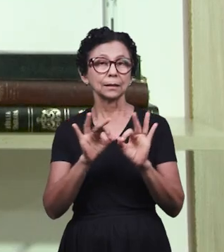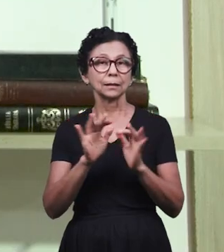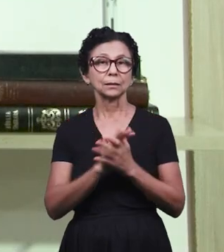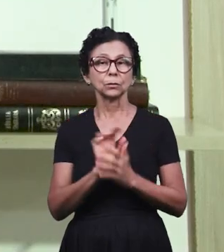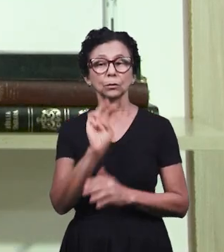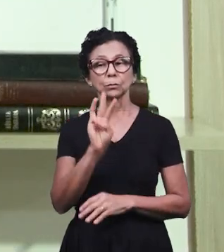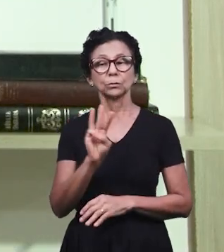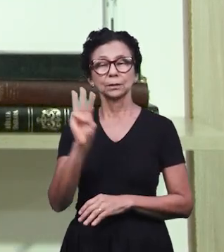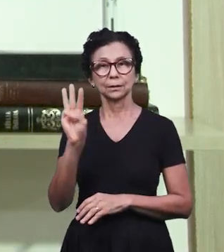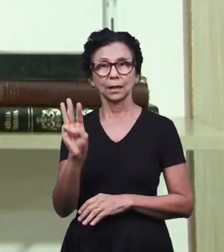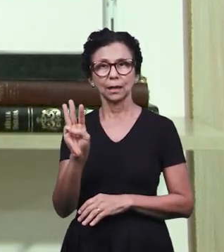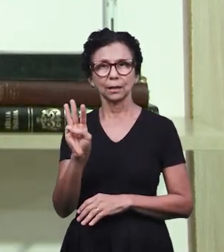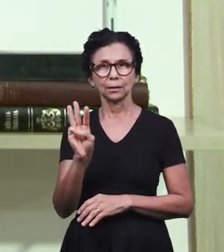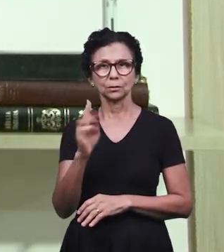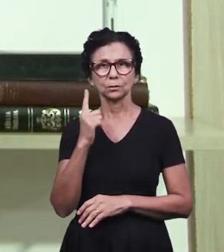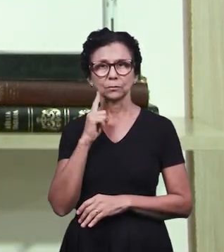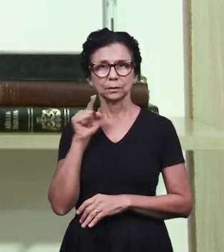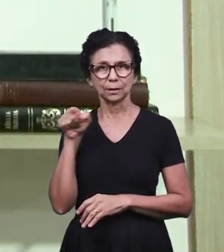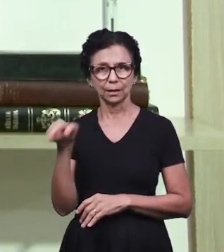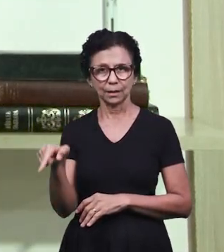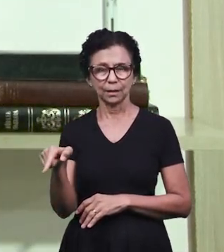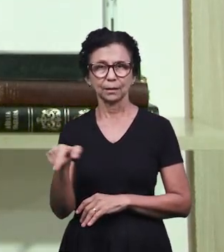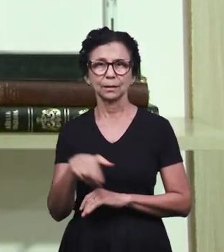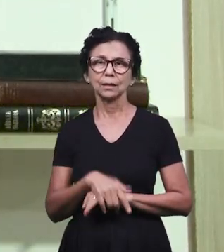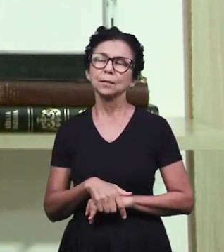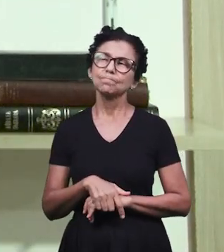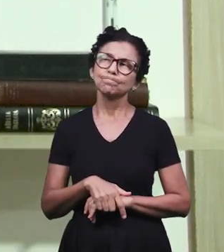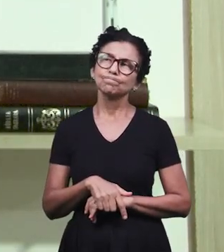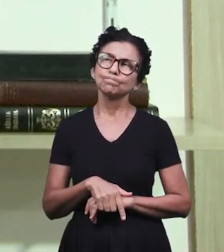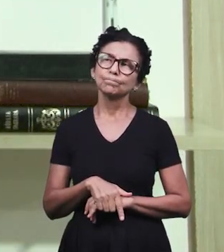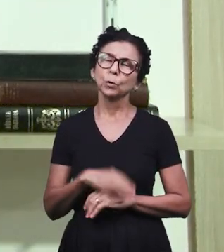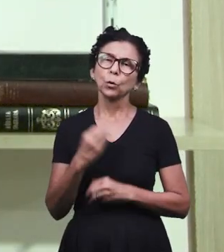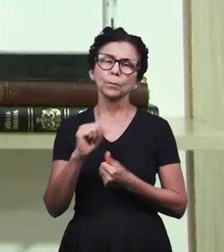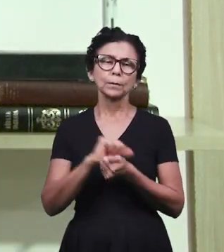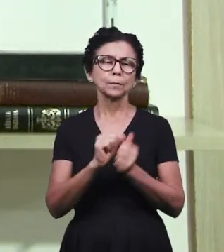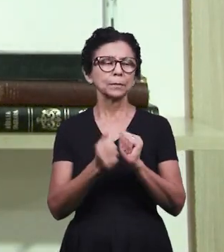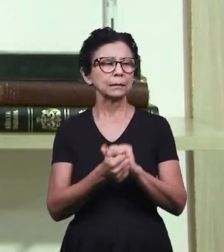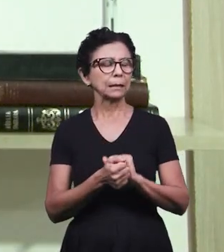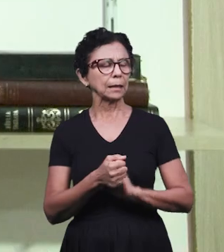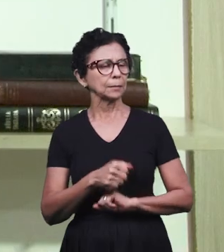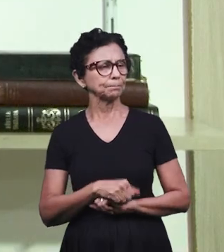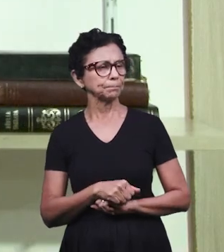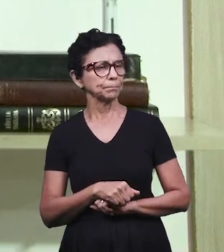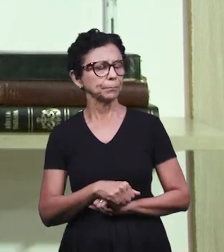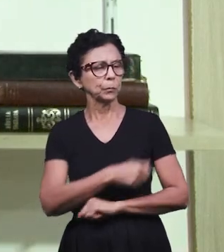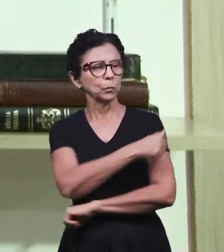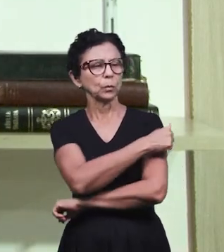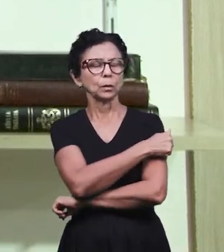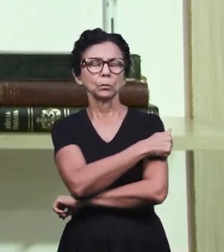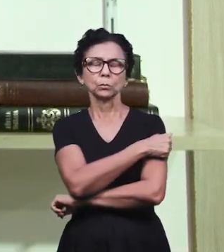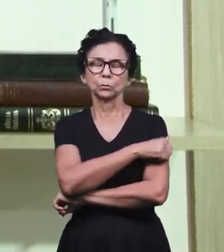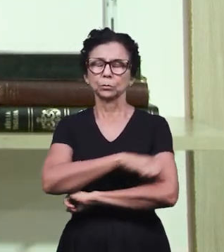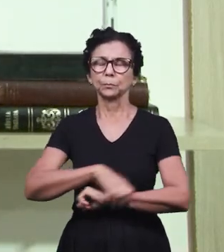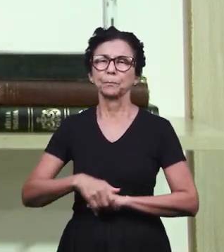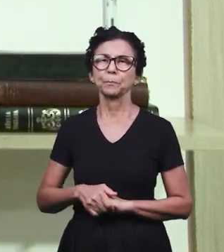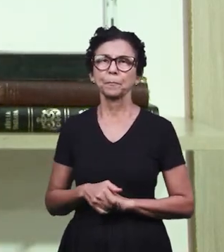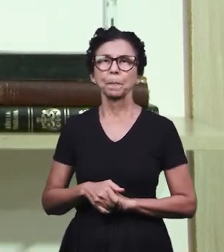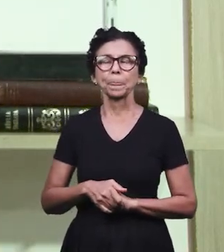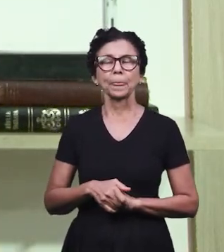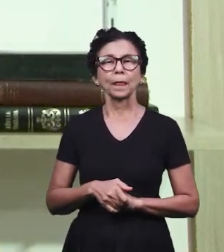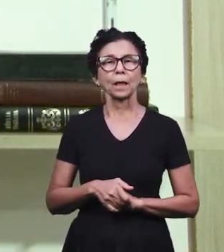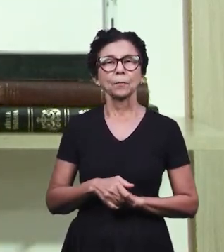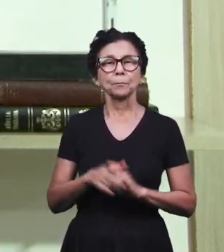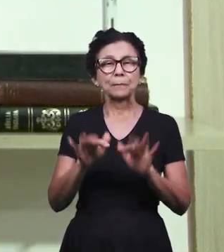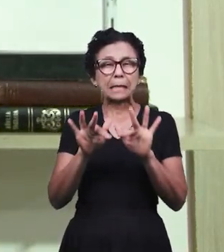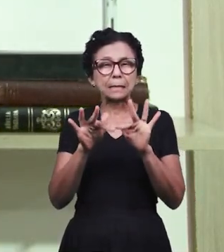acessibilidadecm.org.br e lá o professor vai escolher a rotina mais adequada para o seu aluno. Sempre lembrar que vamos começar com a rotina mais